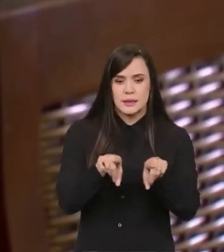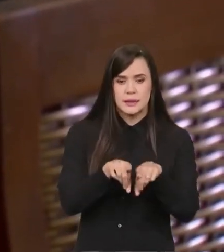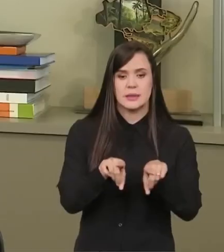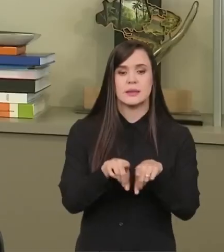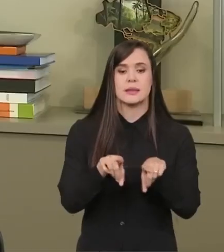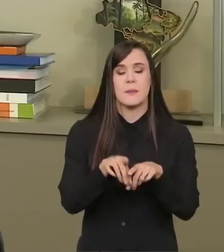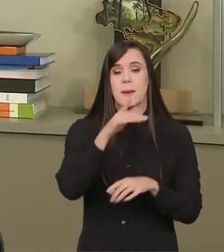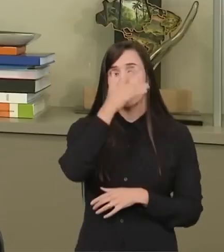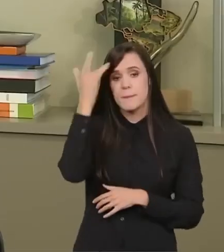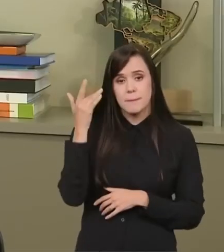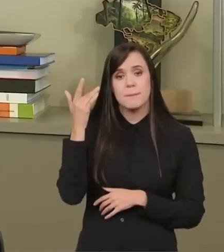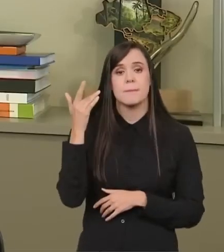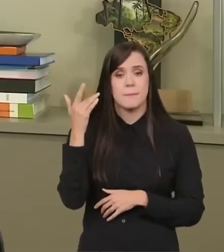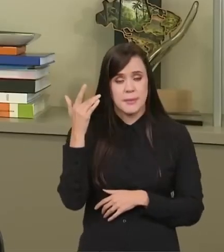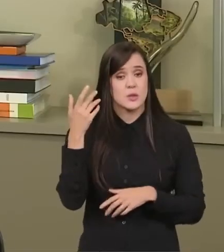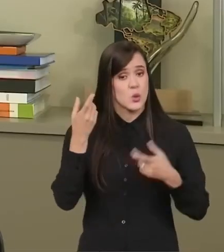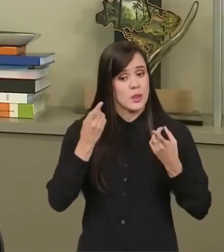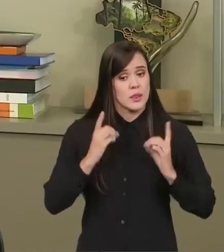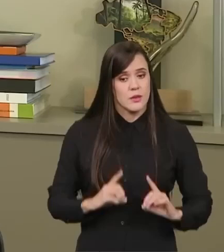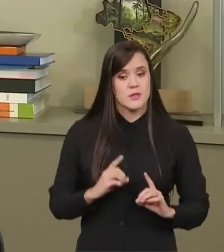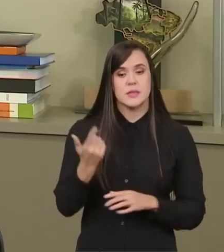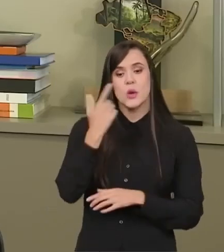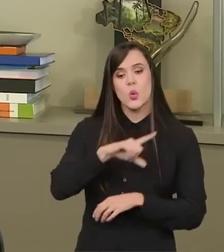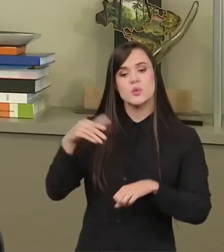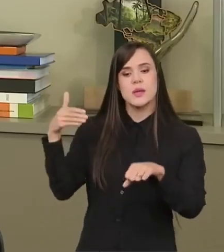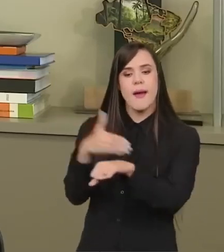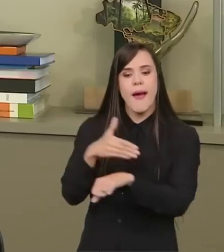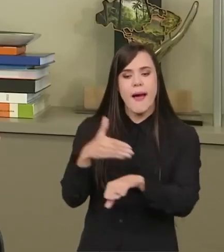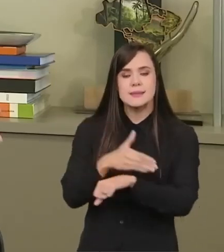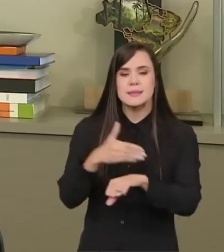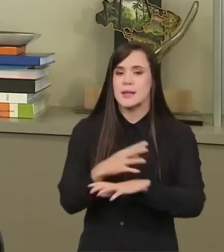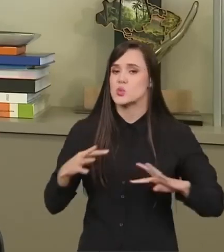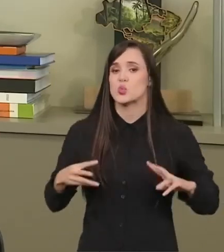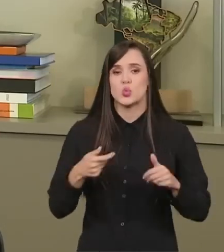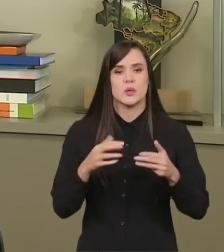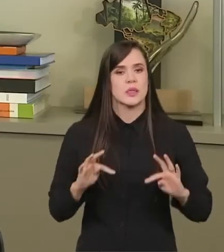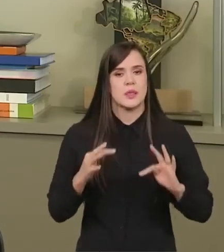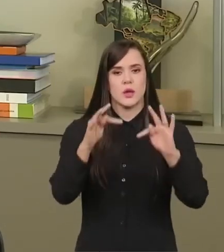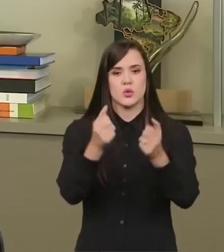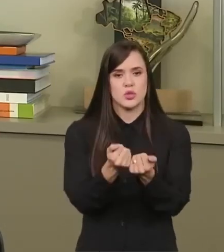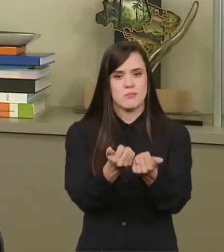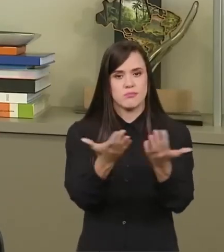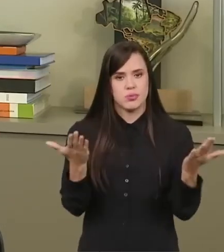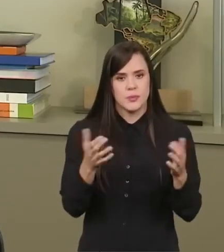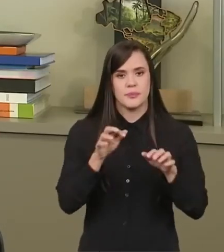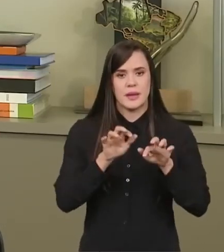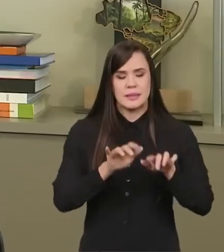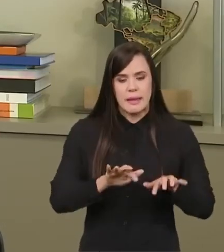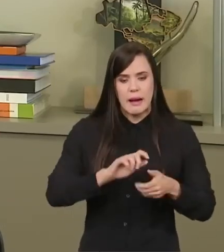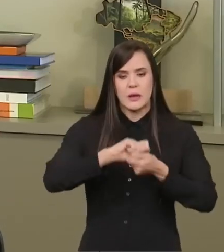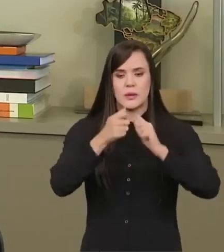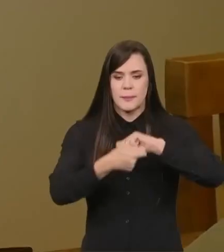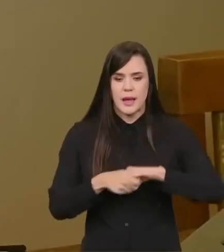que as pessoas com necessidades especiais possam ter acesso a todas as tecnologias disponibilizadas. Teclados